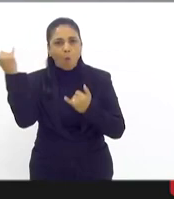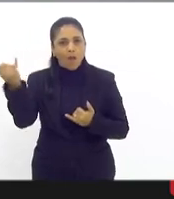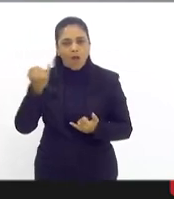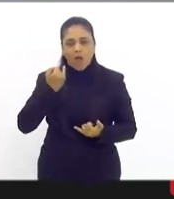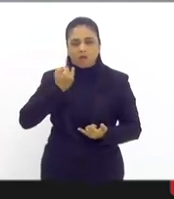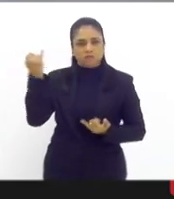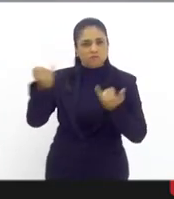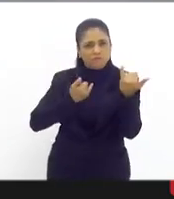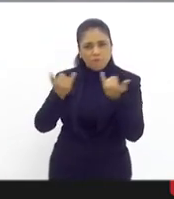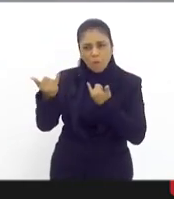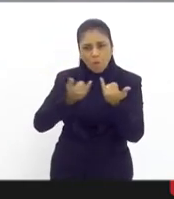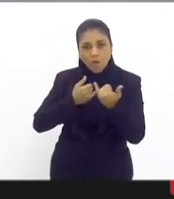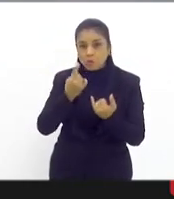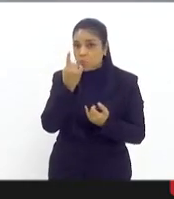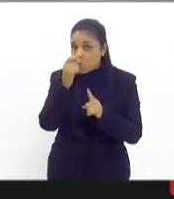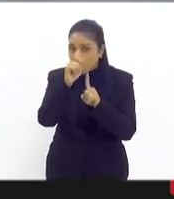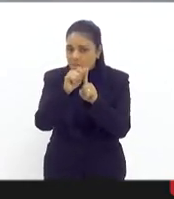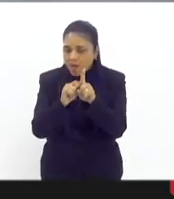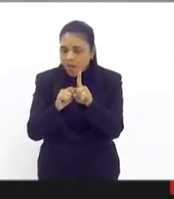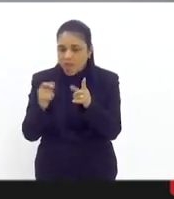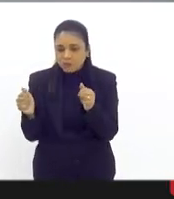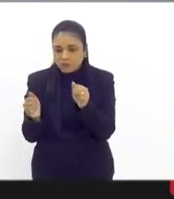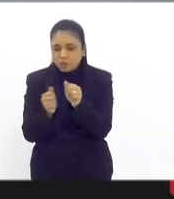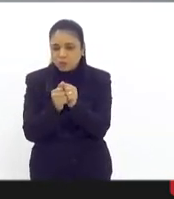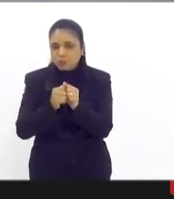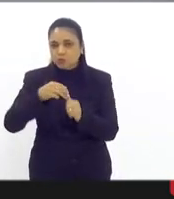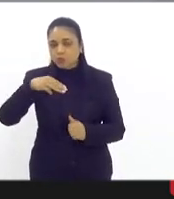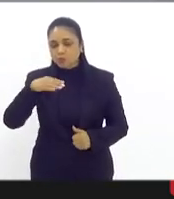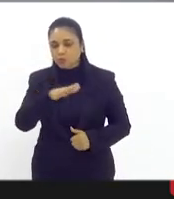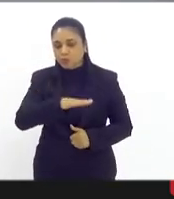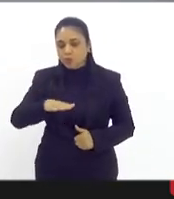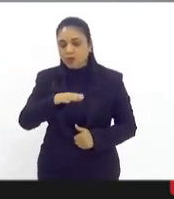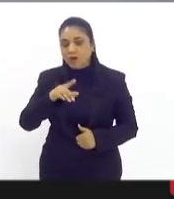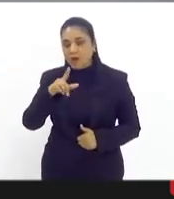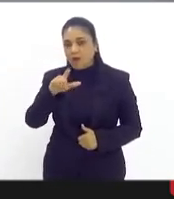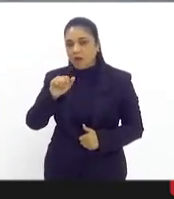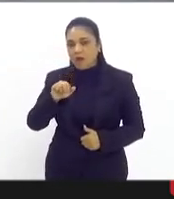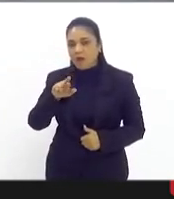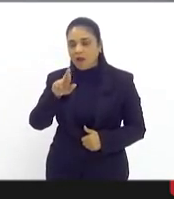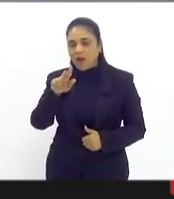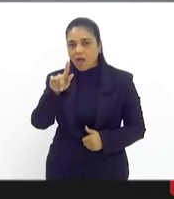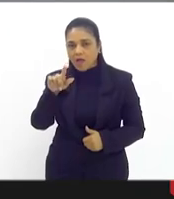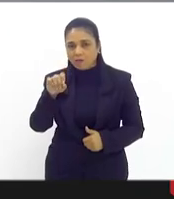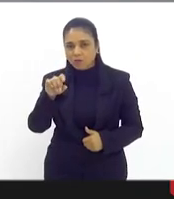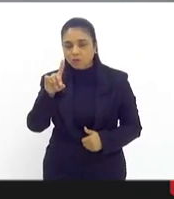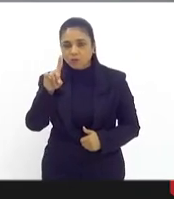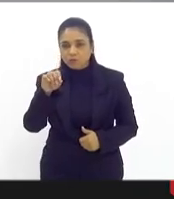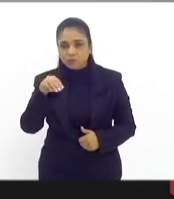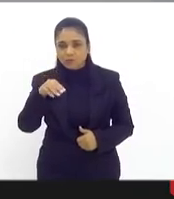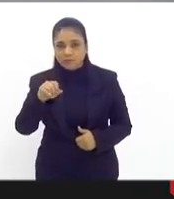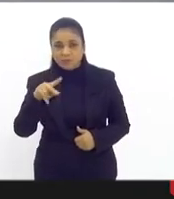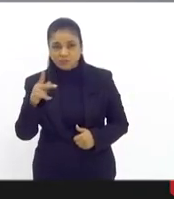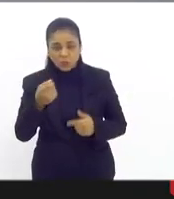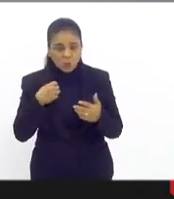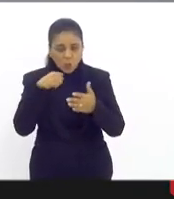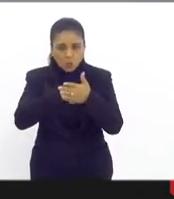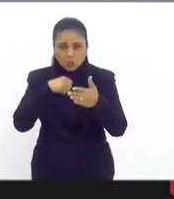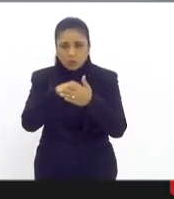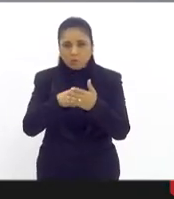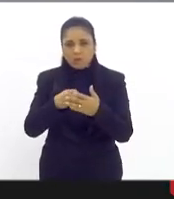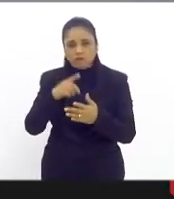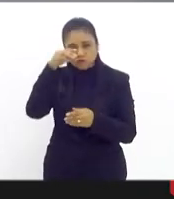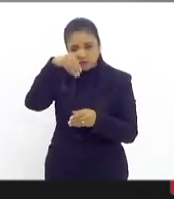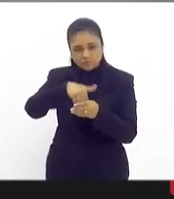que a gente não tem um mês, estávamos juntos no Largo do Machado, lutando pelas eleições diretas, contra a perseguição a